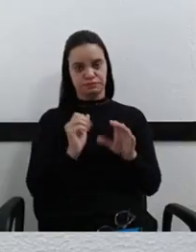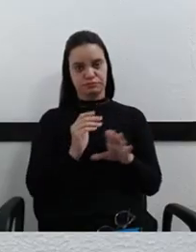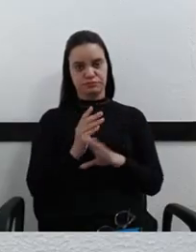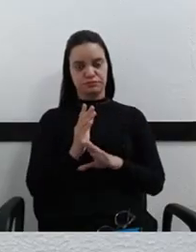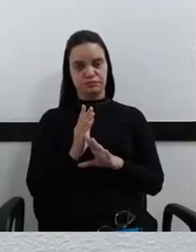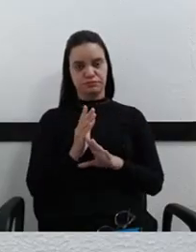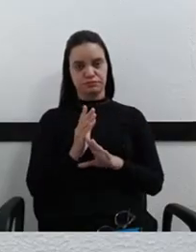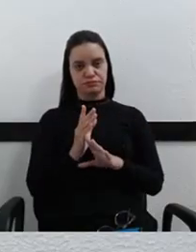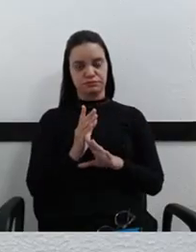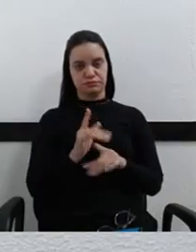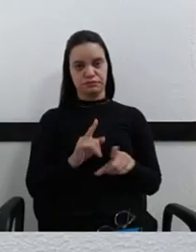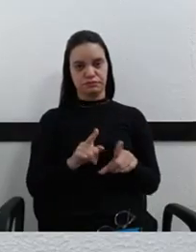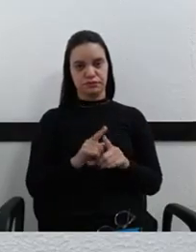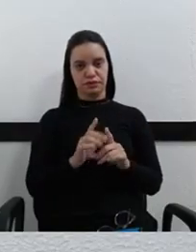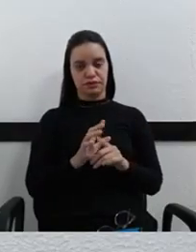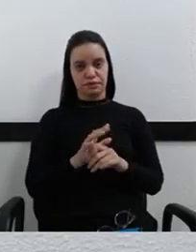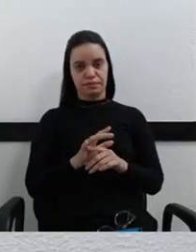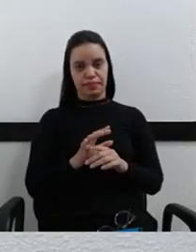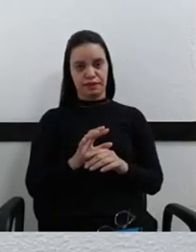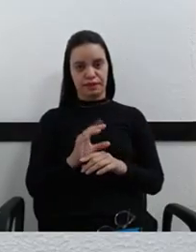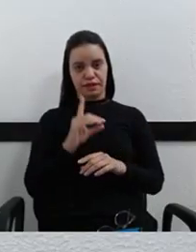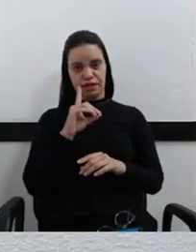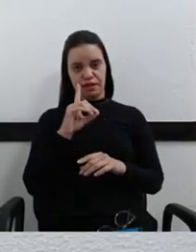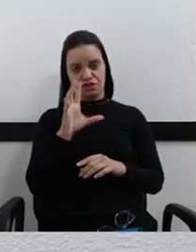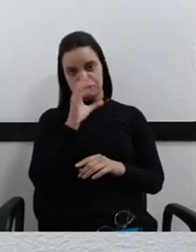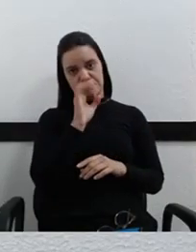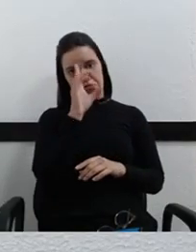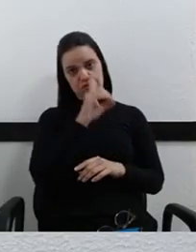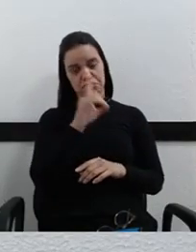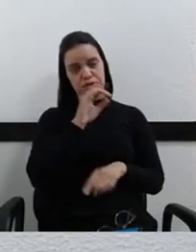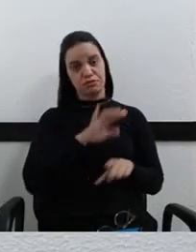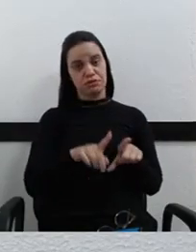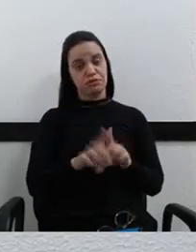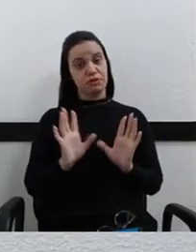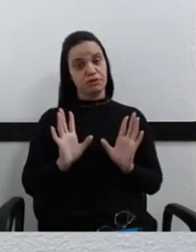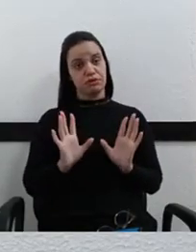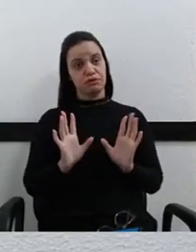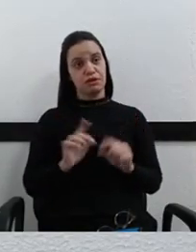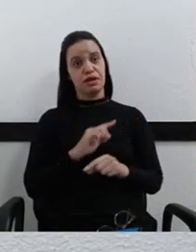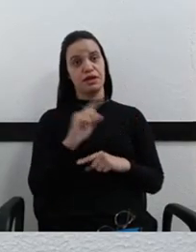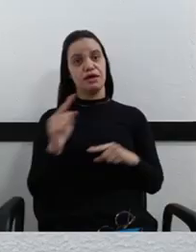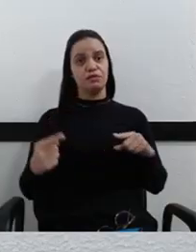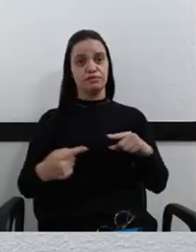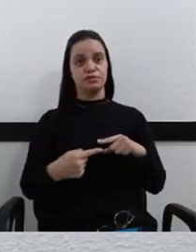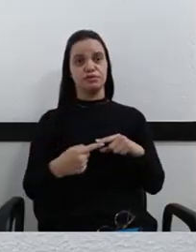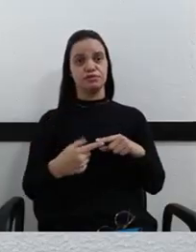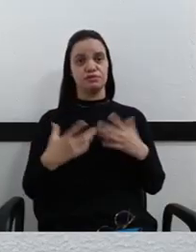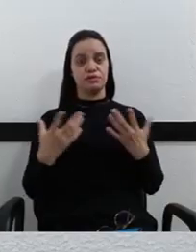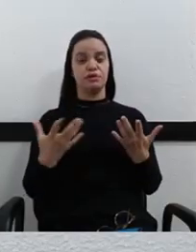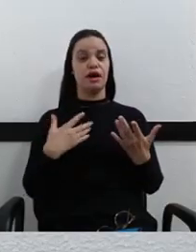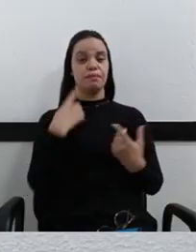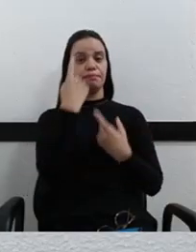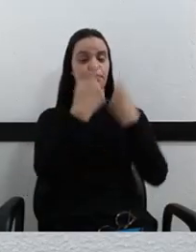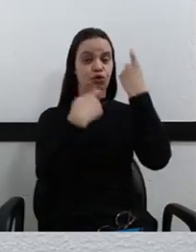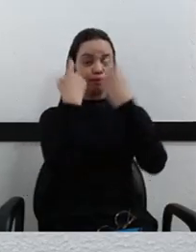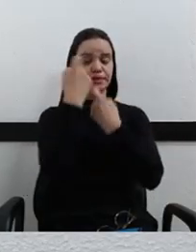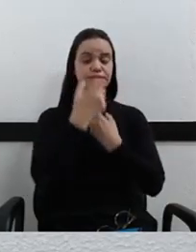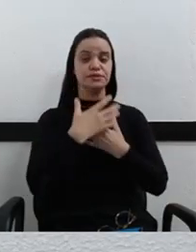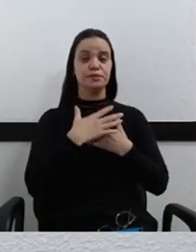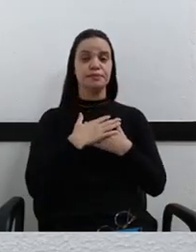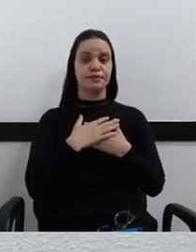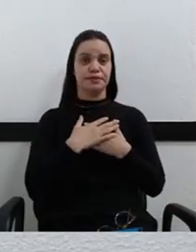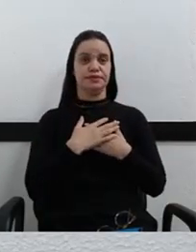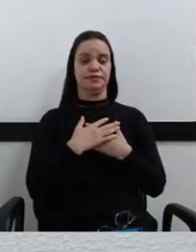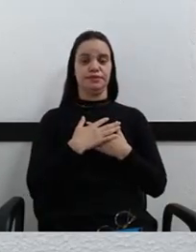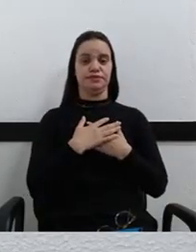compensações, inclusive em dias não úteis. É esse o objetivo E aí, daí a minha preocupação com relação à